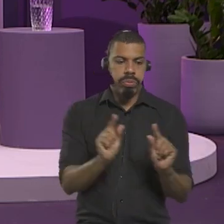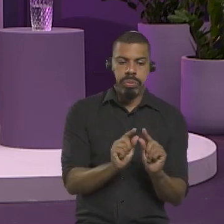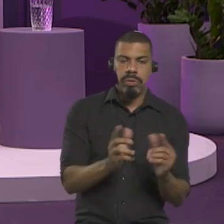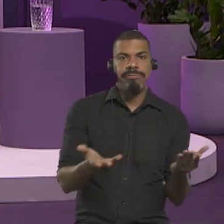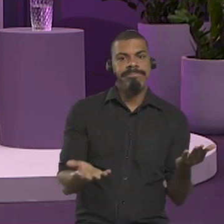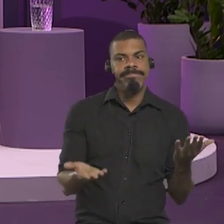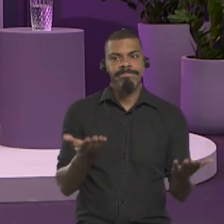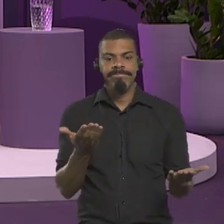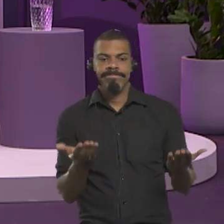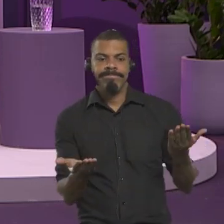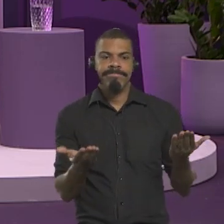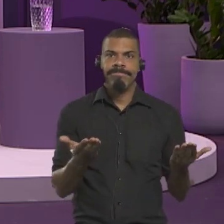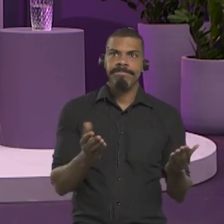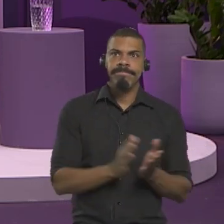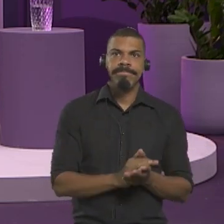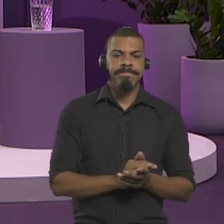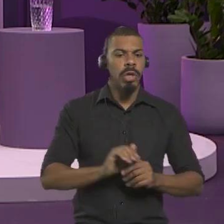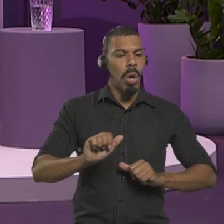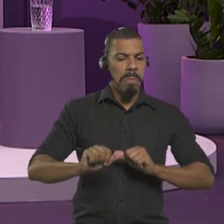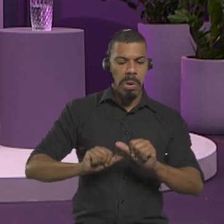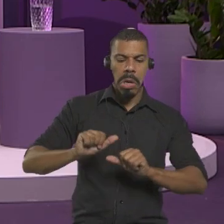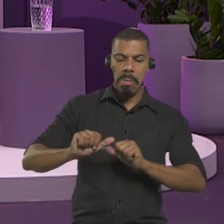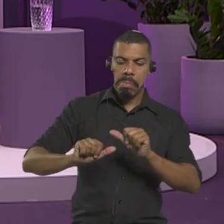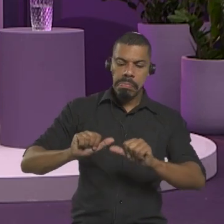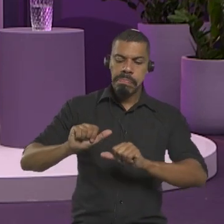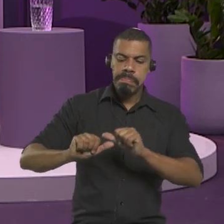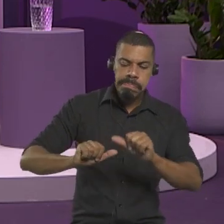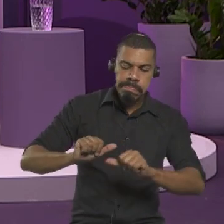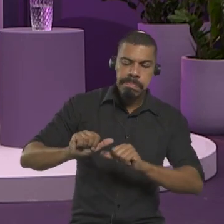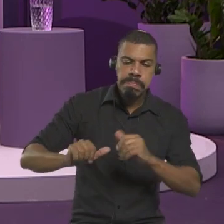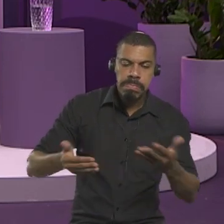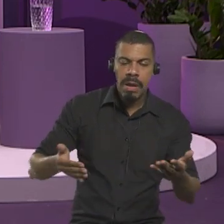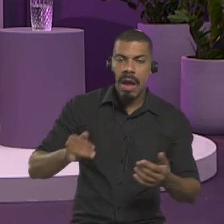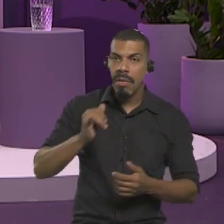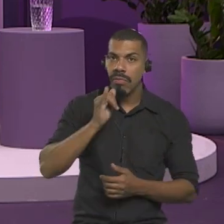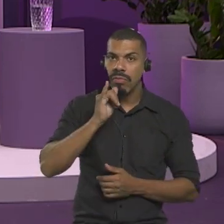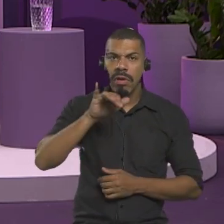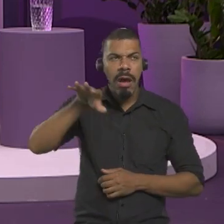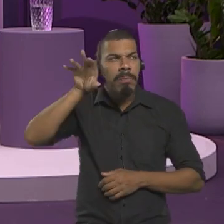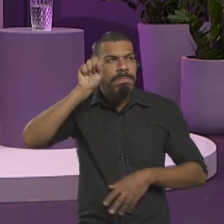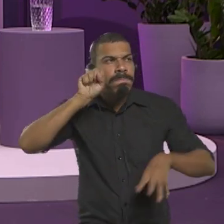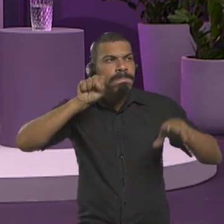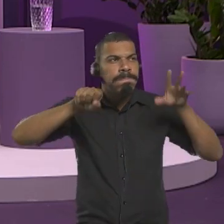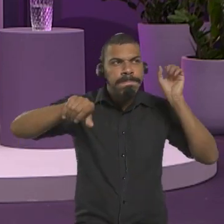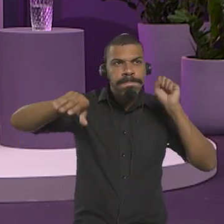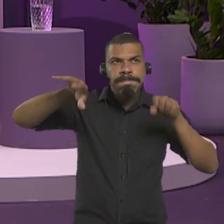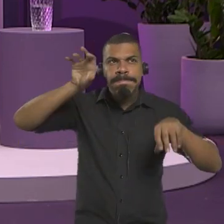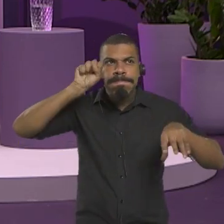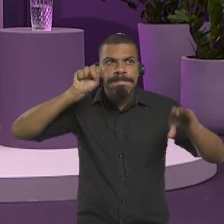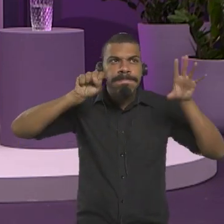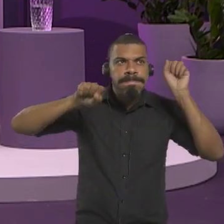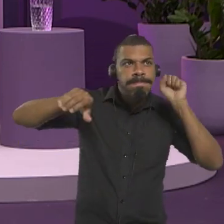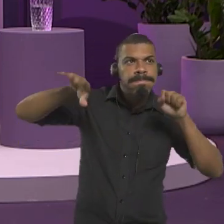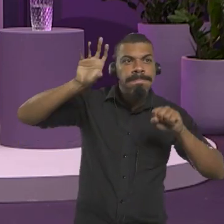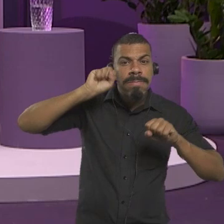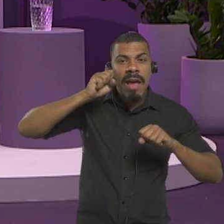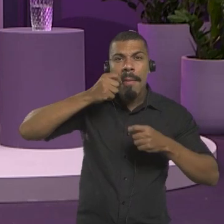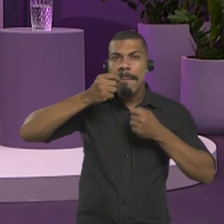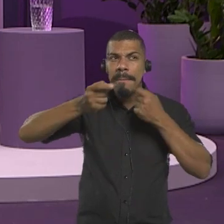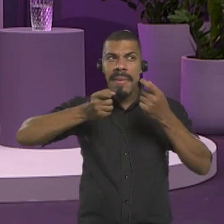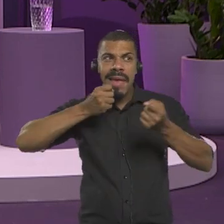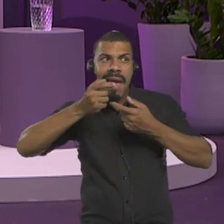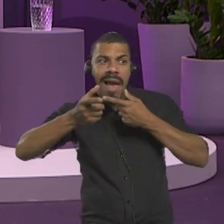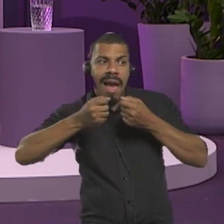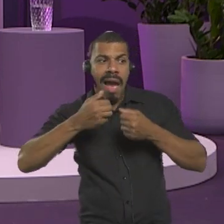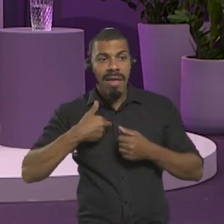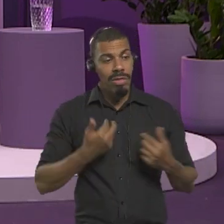mudou muito pouco, a gente percebe que mudou muito pouco, assim, inclusive as coisas que ela ouve, ataques que ela ouve, que eram ataques que eu ouvia também quando eu